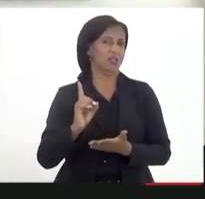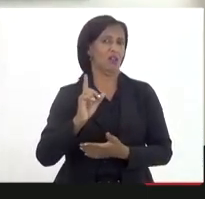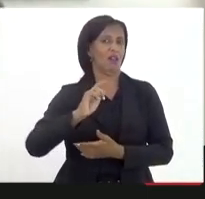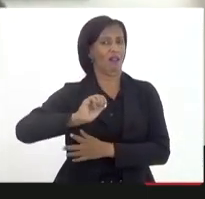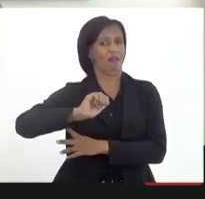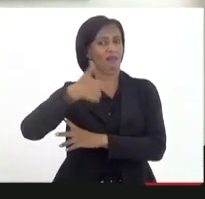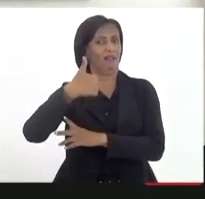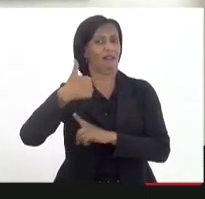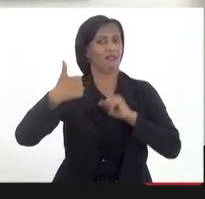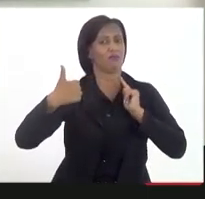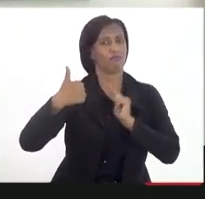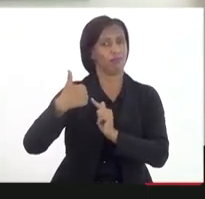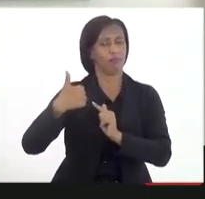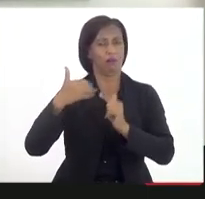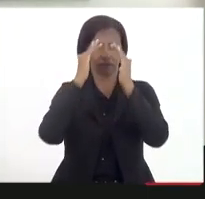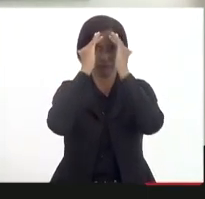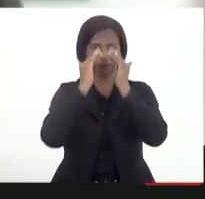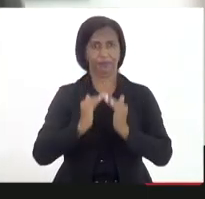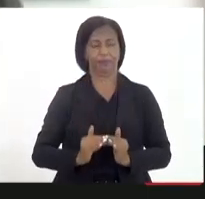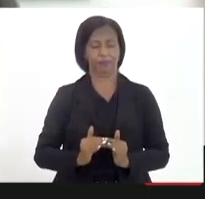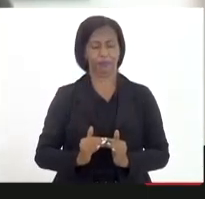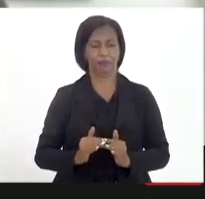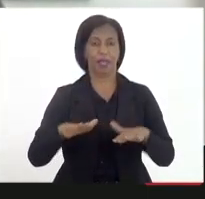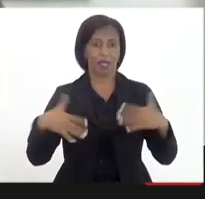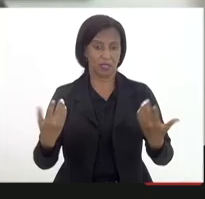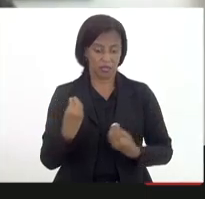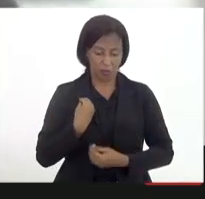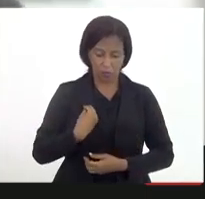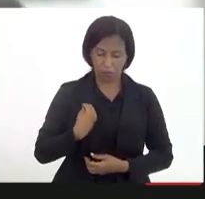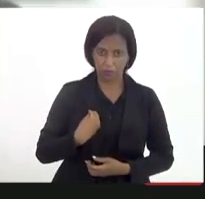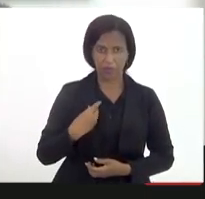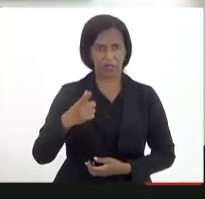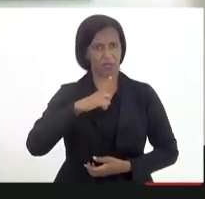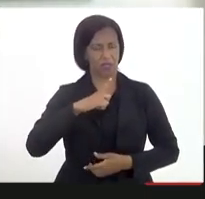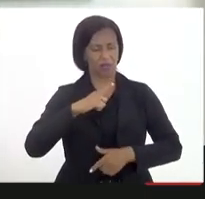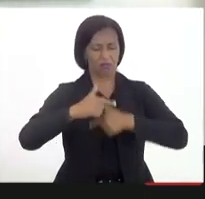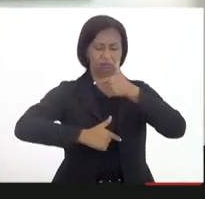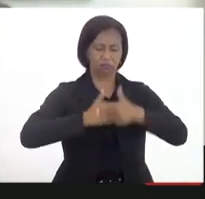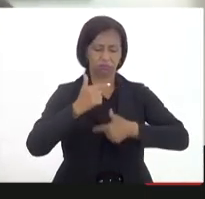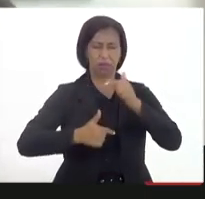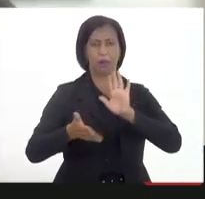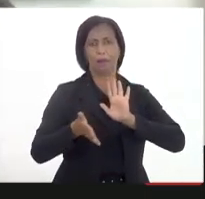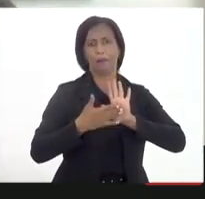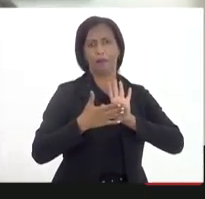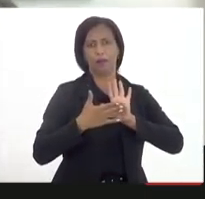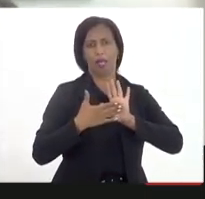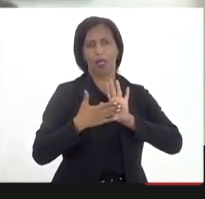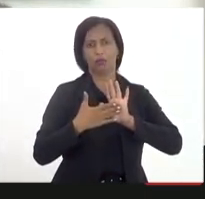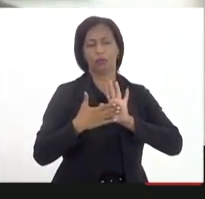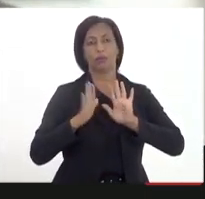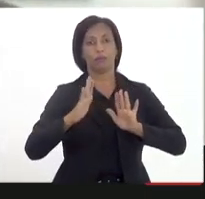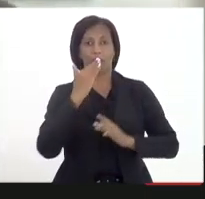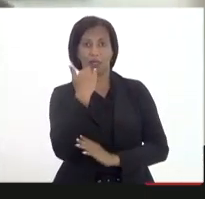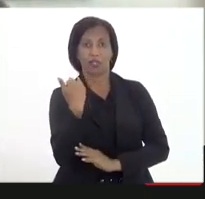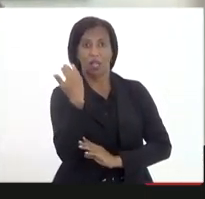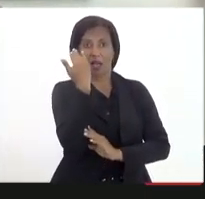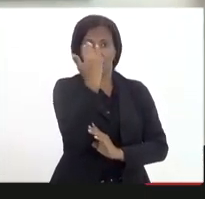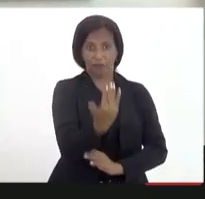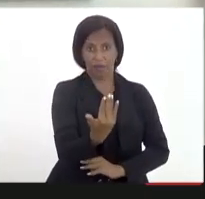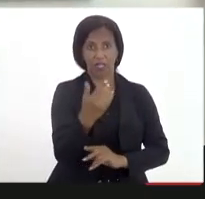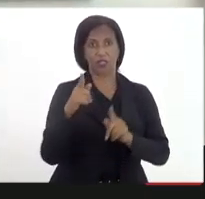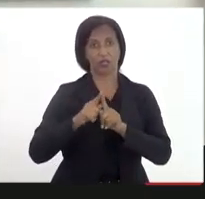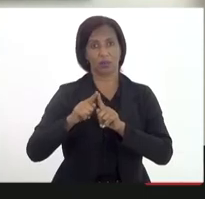legalidade respeitados então assim como tenho feito não só no âmbito do meu mandato mas também é à frente da comissão